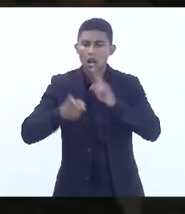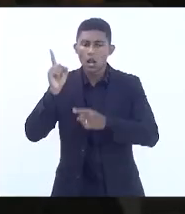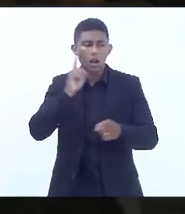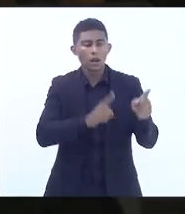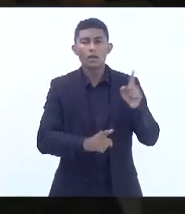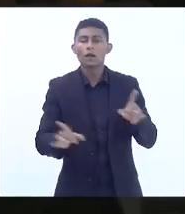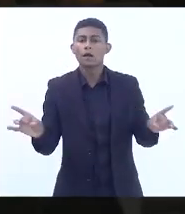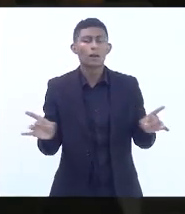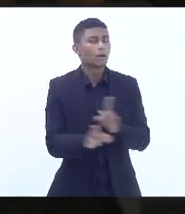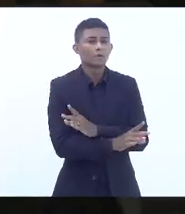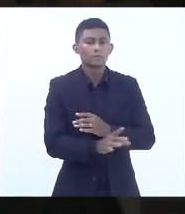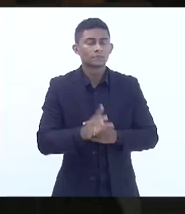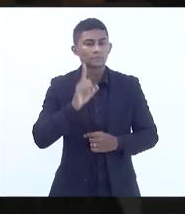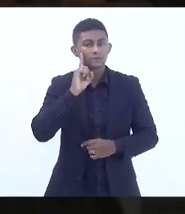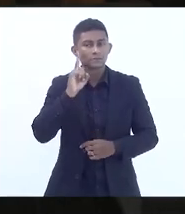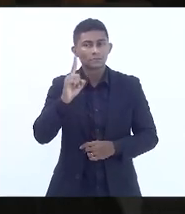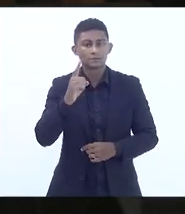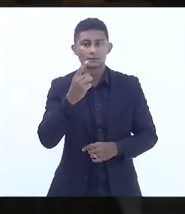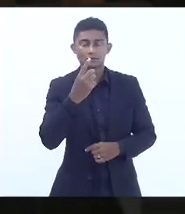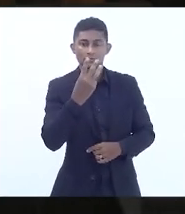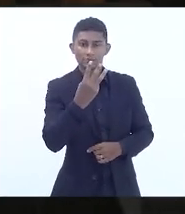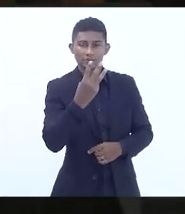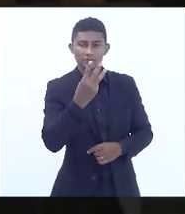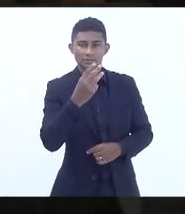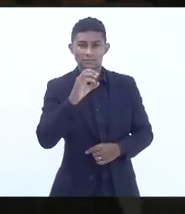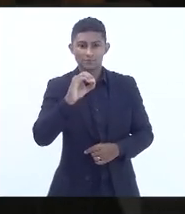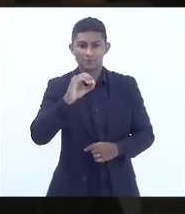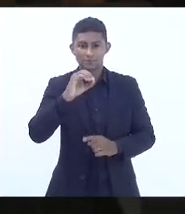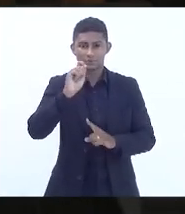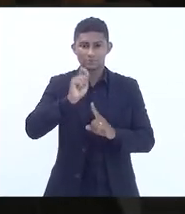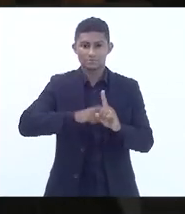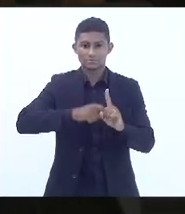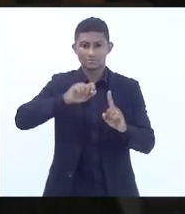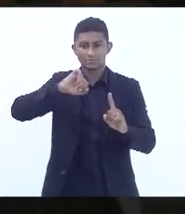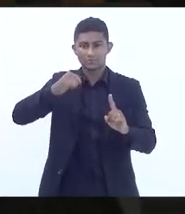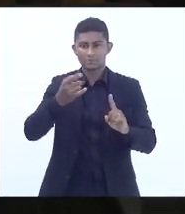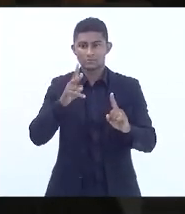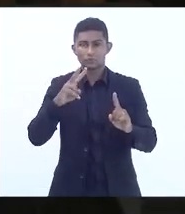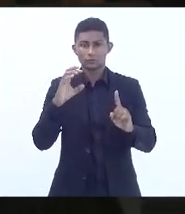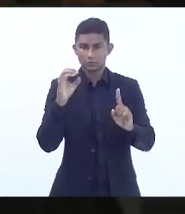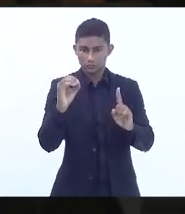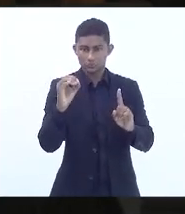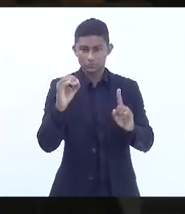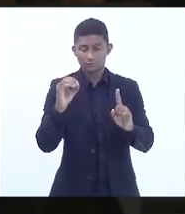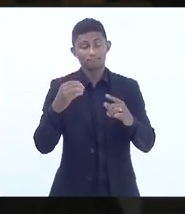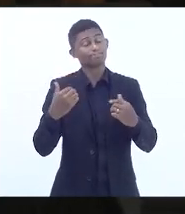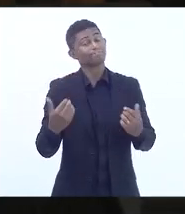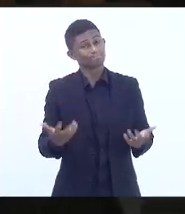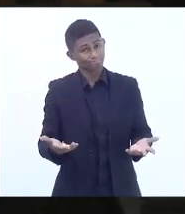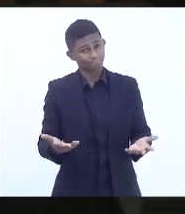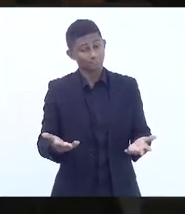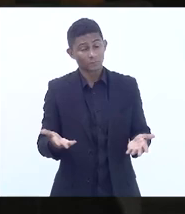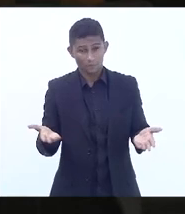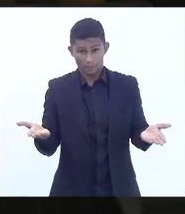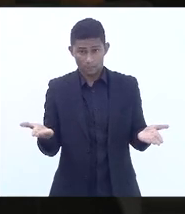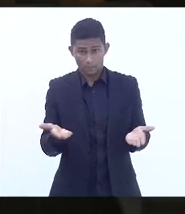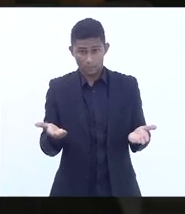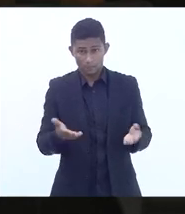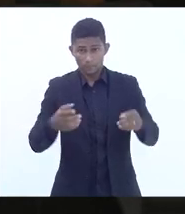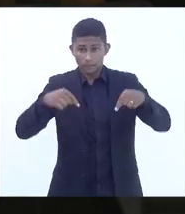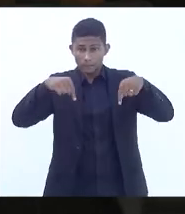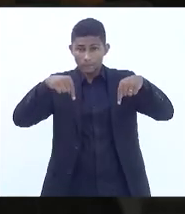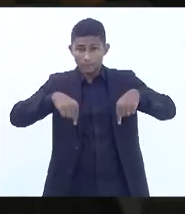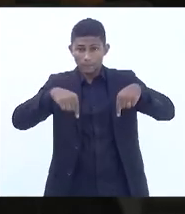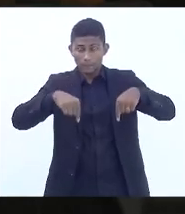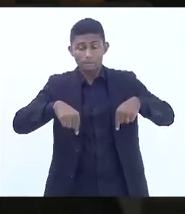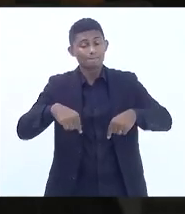antes, vai dar 30 de junho. Então, nós teríamos aqui, daqui para frente,